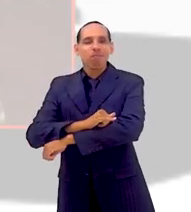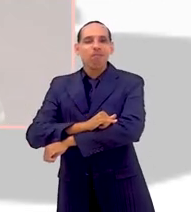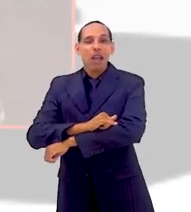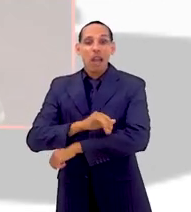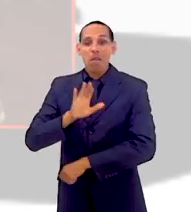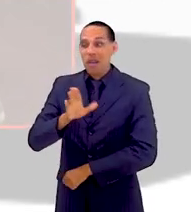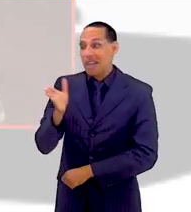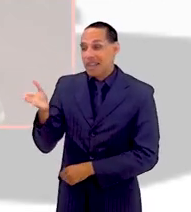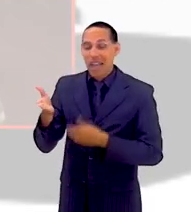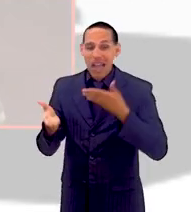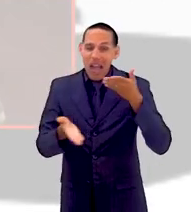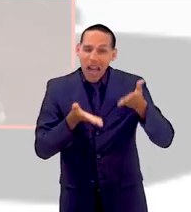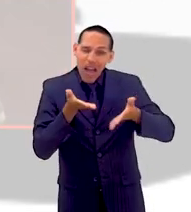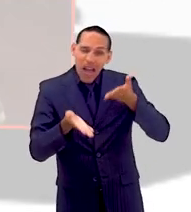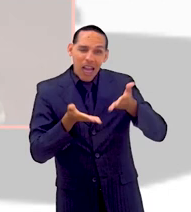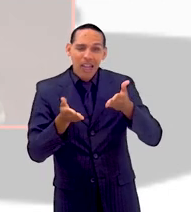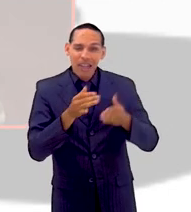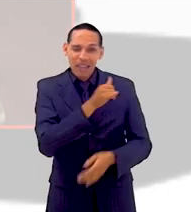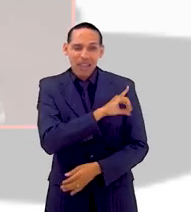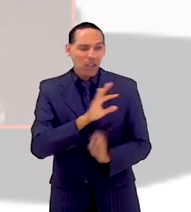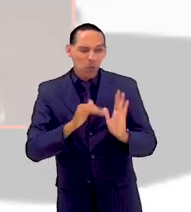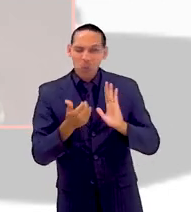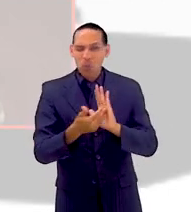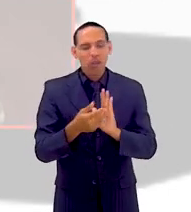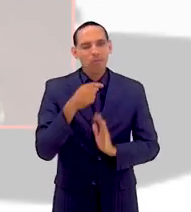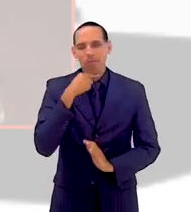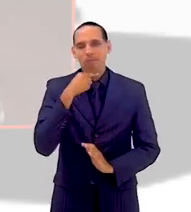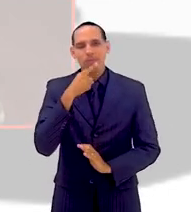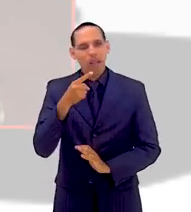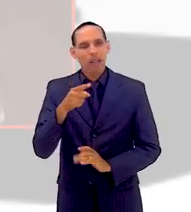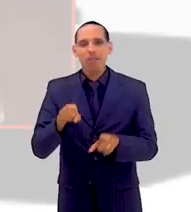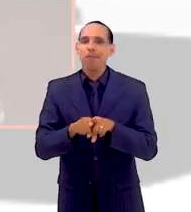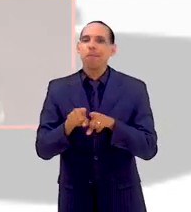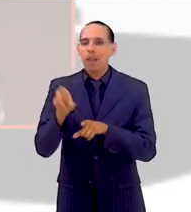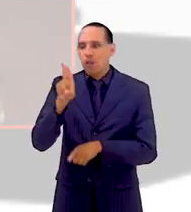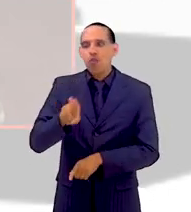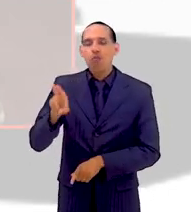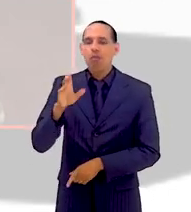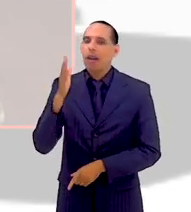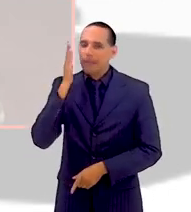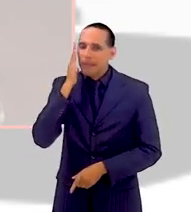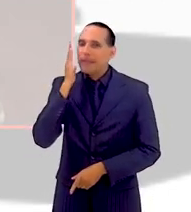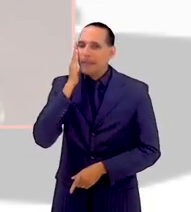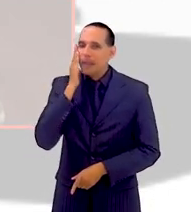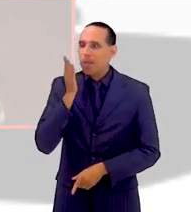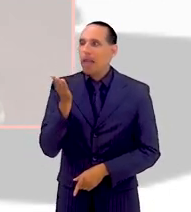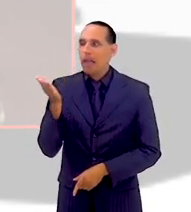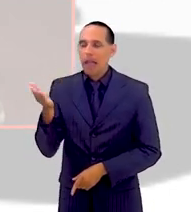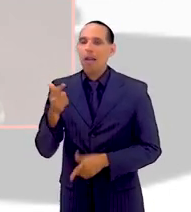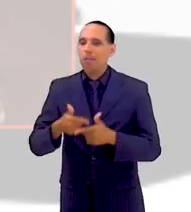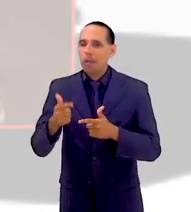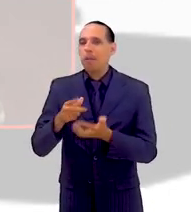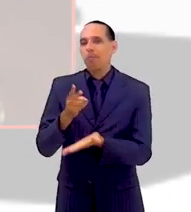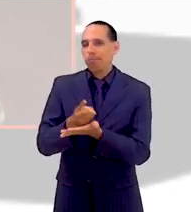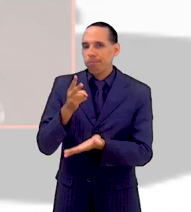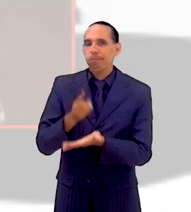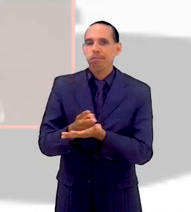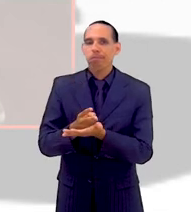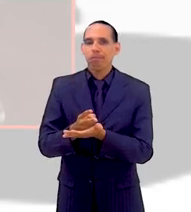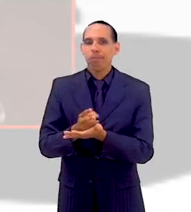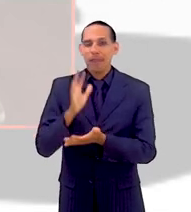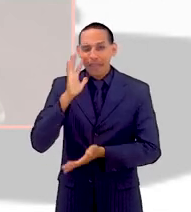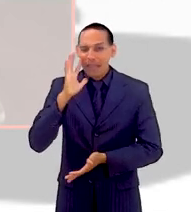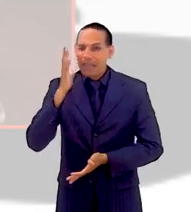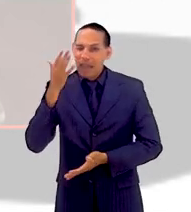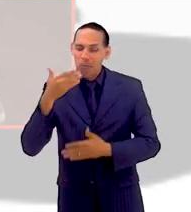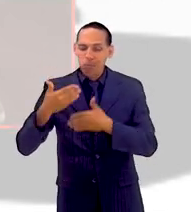capacidade de demanda de atender o Rio de Janeiro adequadamente, nem os próprios usuários. Ou seja, a gente tem visto inúmeros gargalos ali, soluções